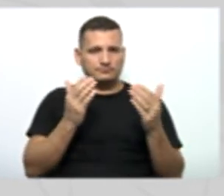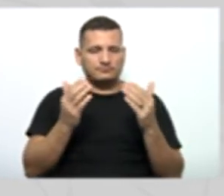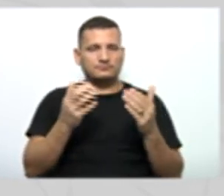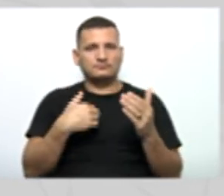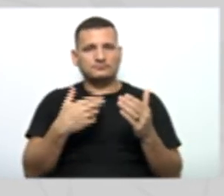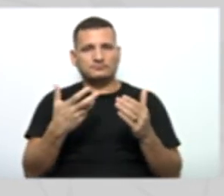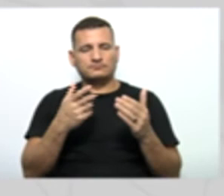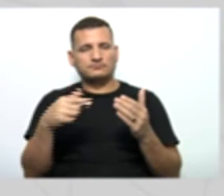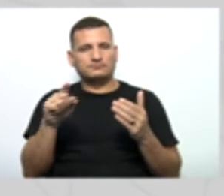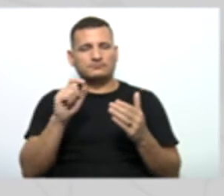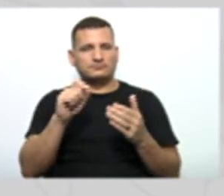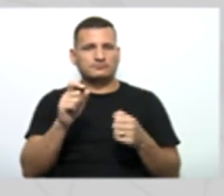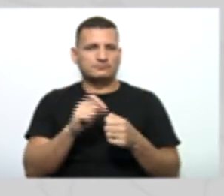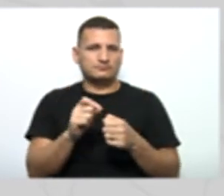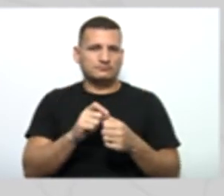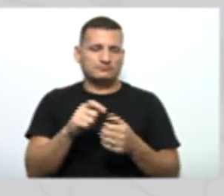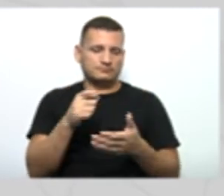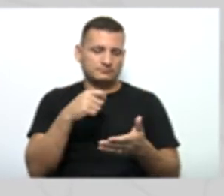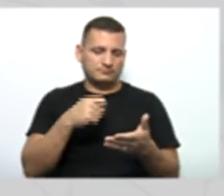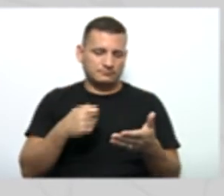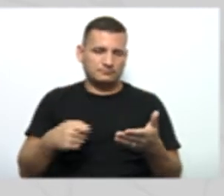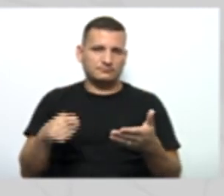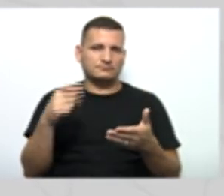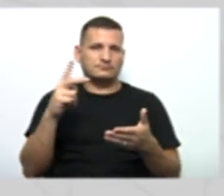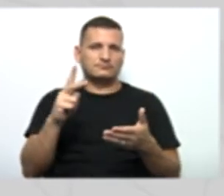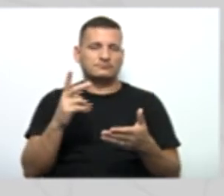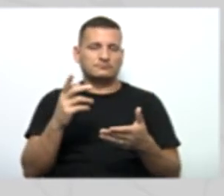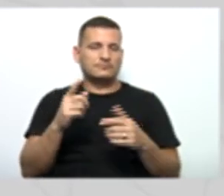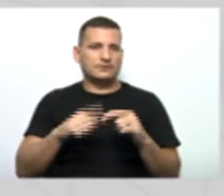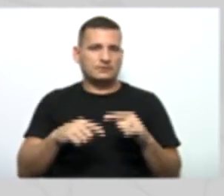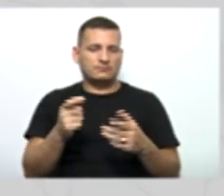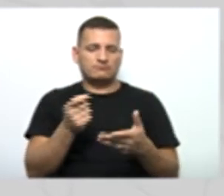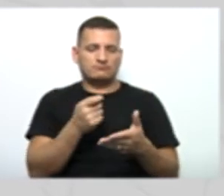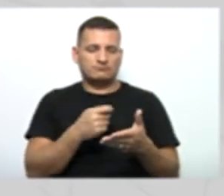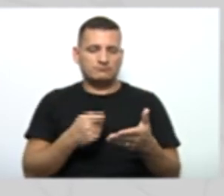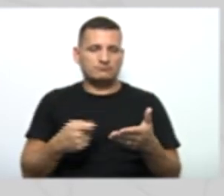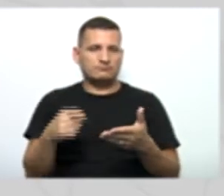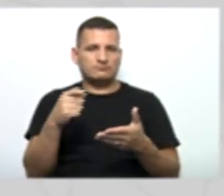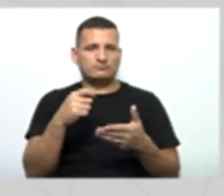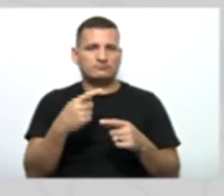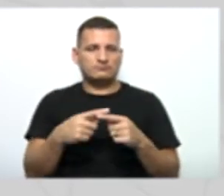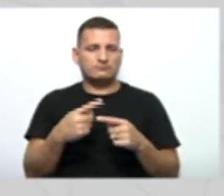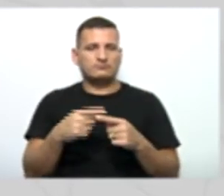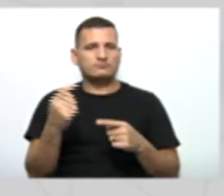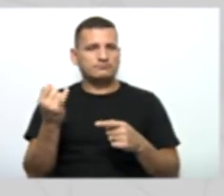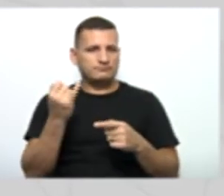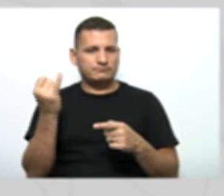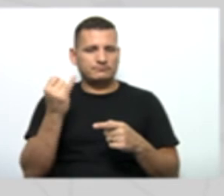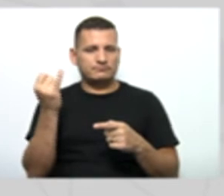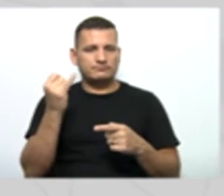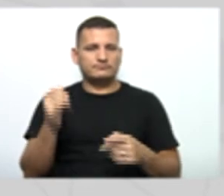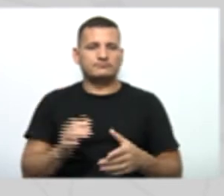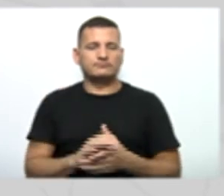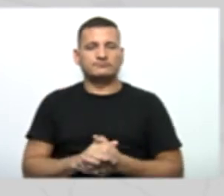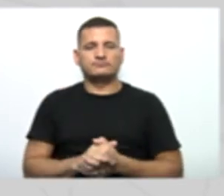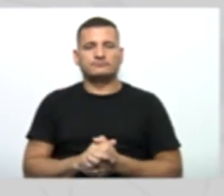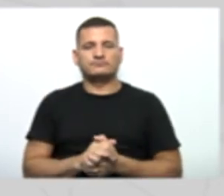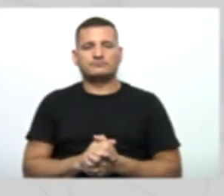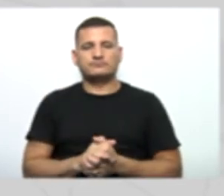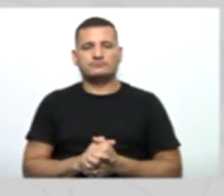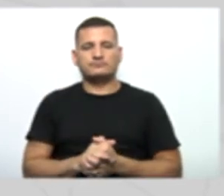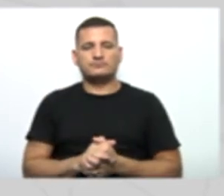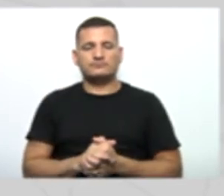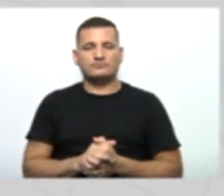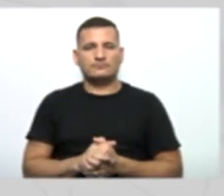vocês rascunhem aí no seu material, porque isso é muito importante. Vamos lá.